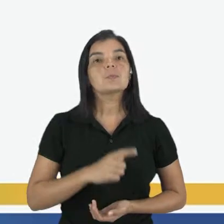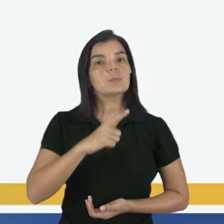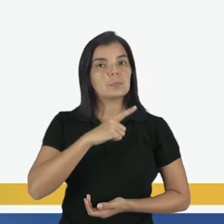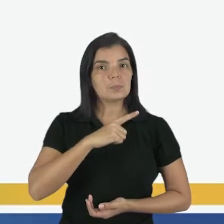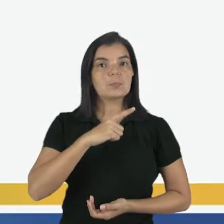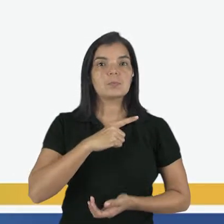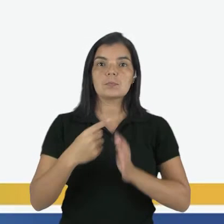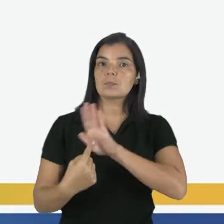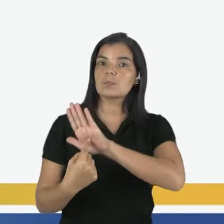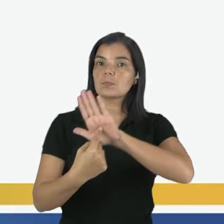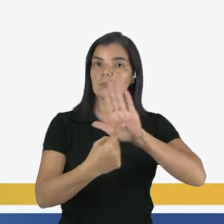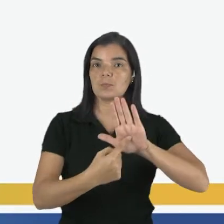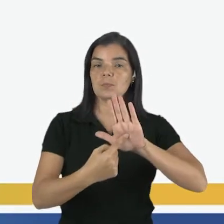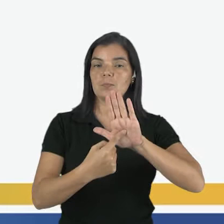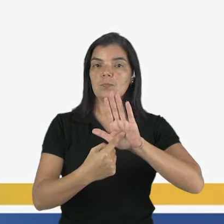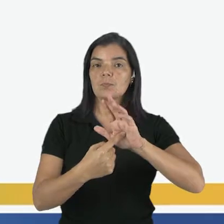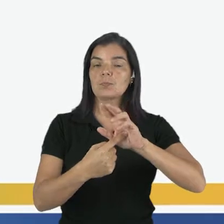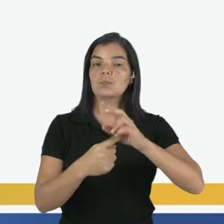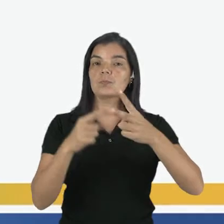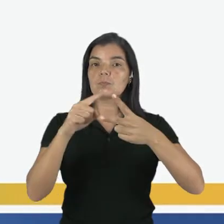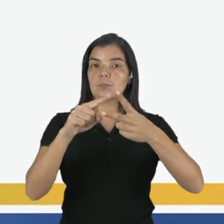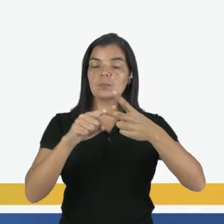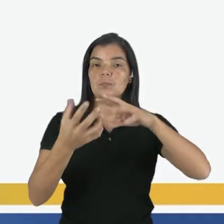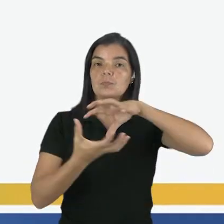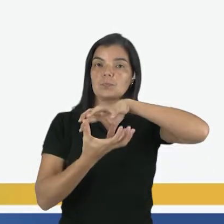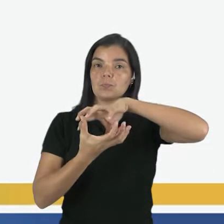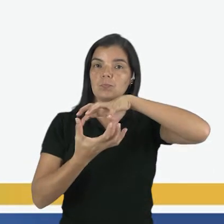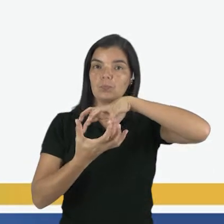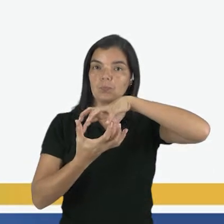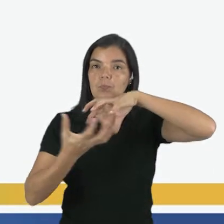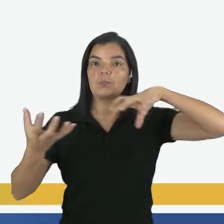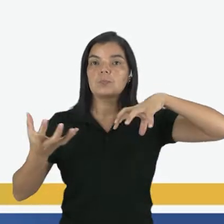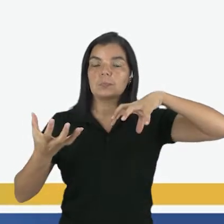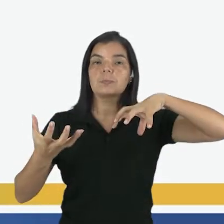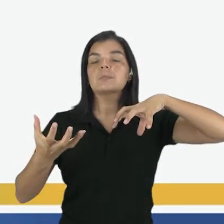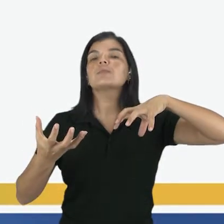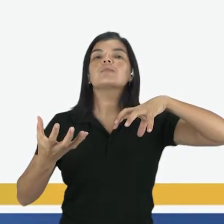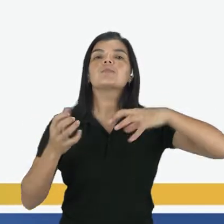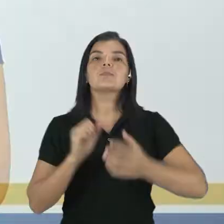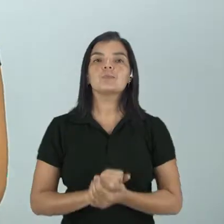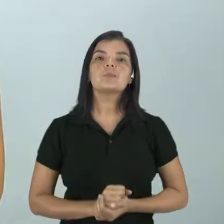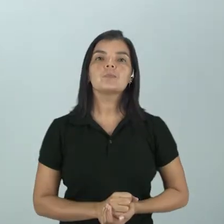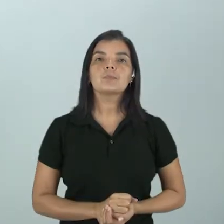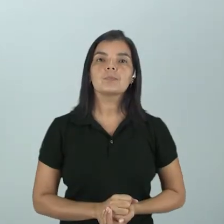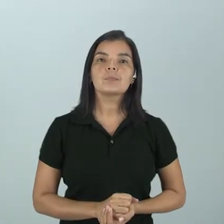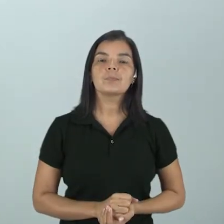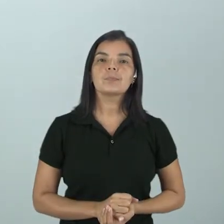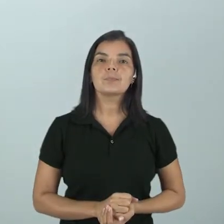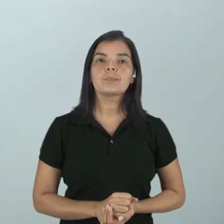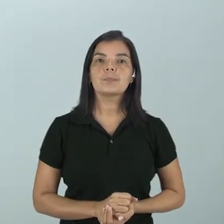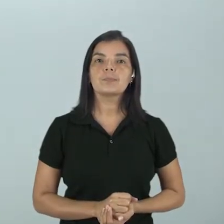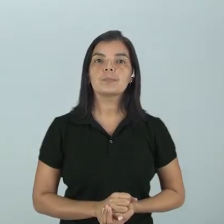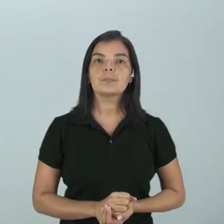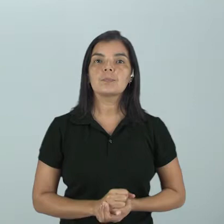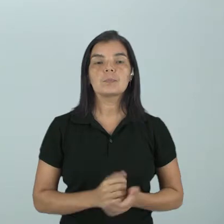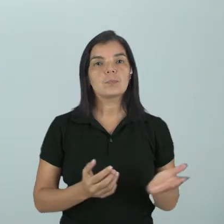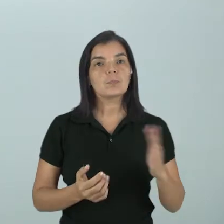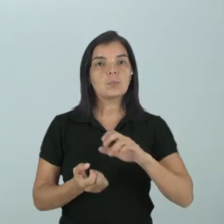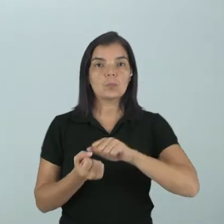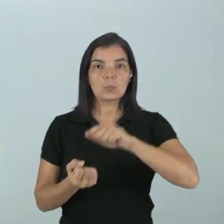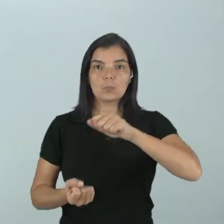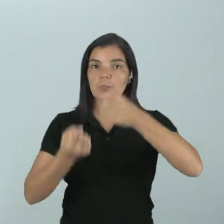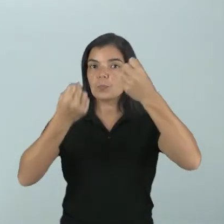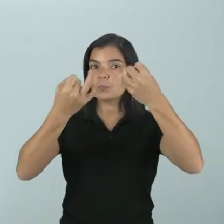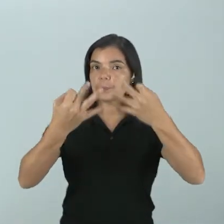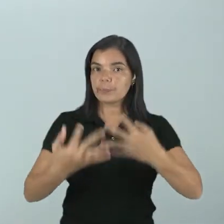Temos aí uma representação dos dois hemisférios. Vamos aqui comigo no nosso cartaz. Como eu já